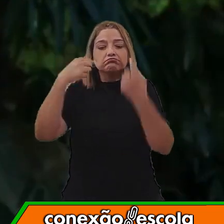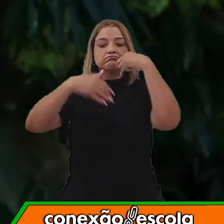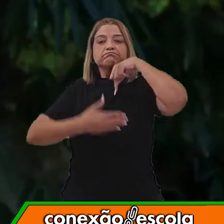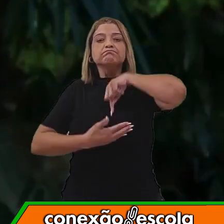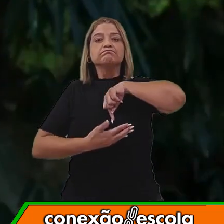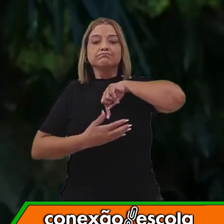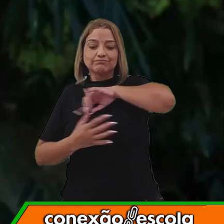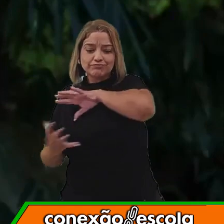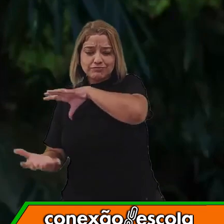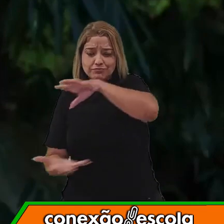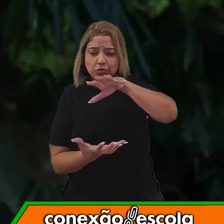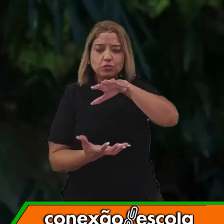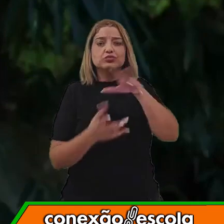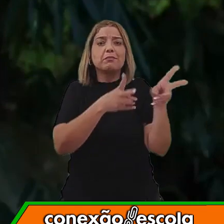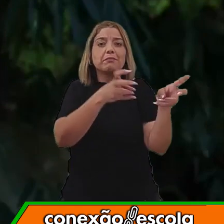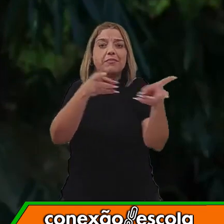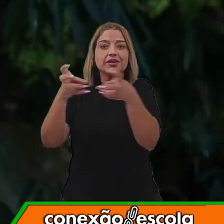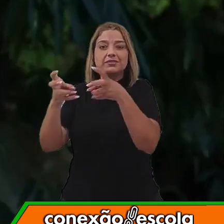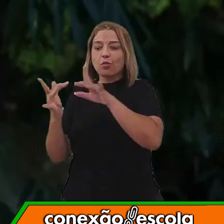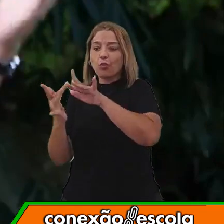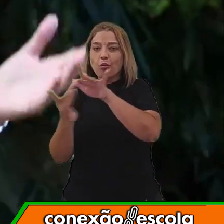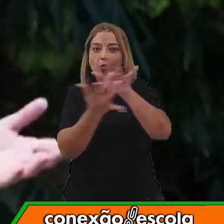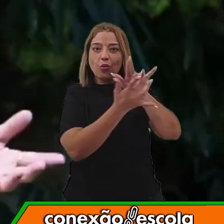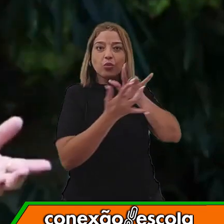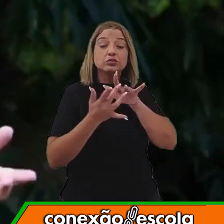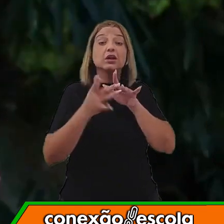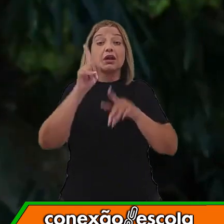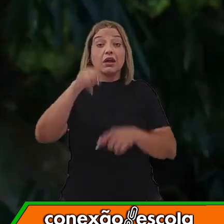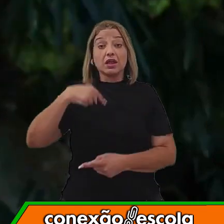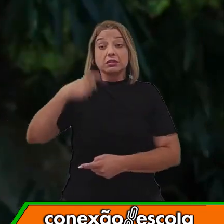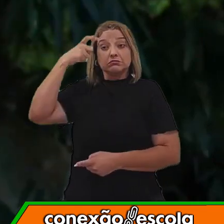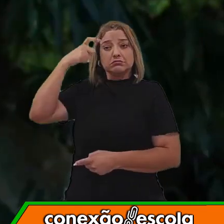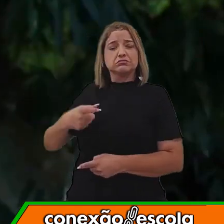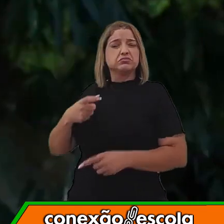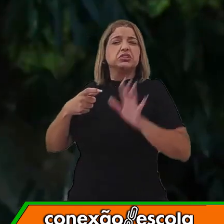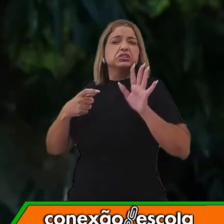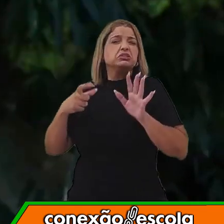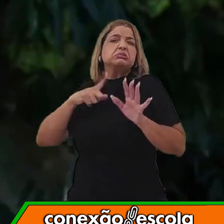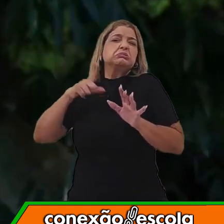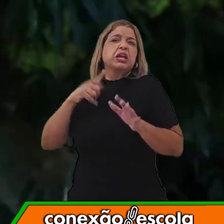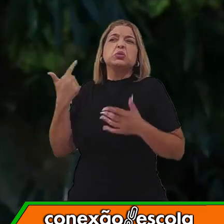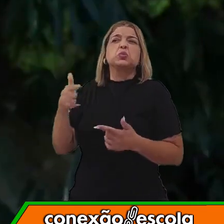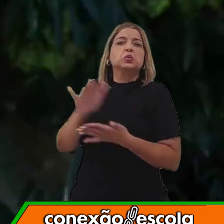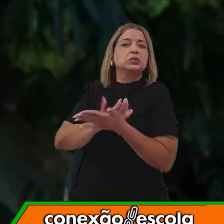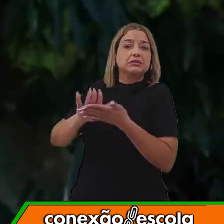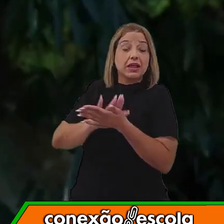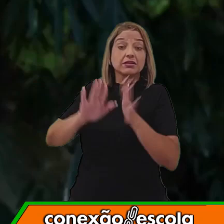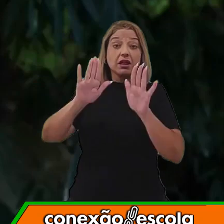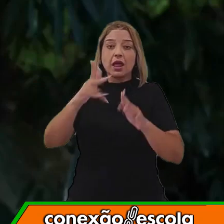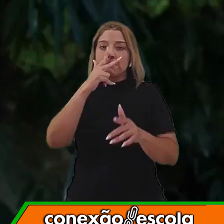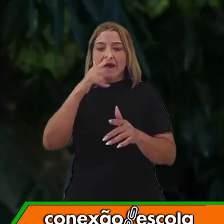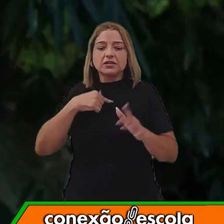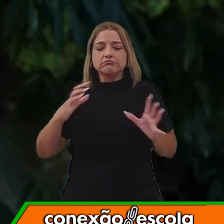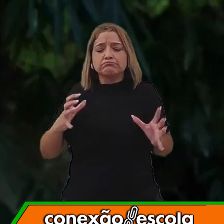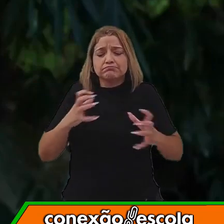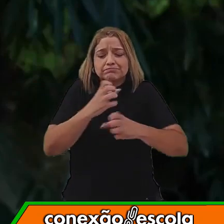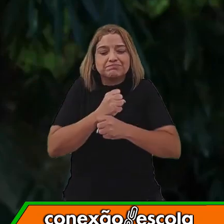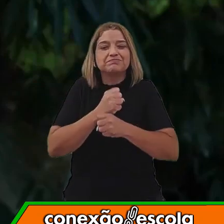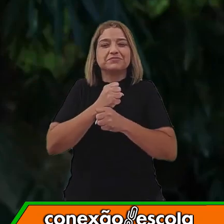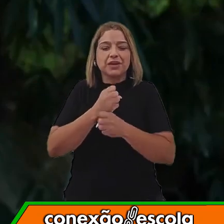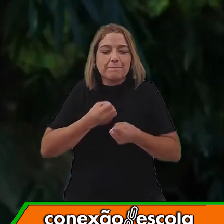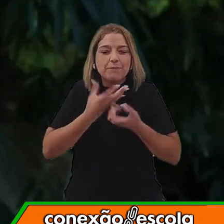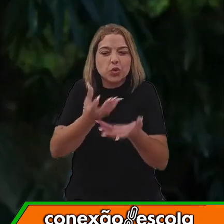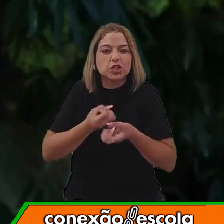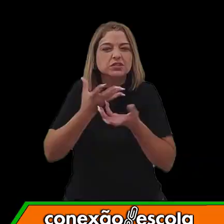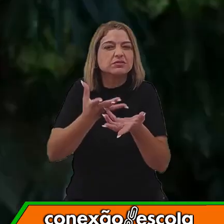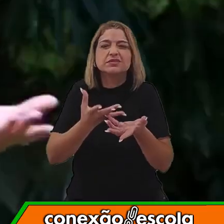mundo. É o que pode nunca ser, ou que já foi. O tempo não consegue prender a poesia, nem tampouco